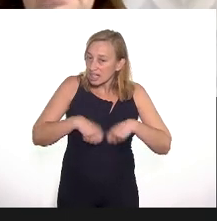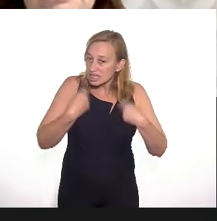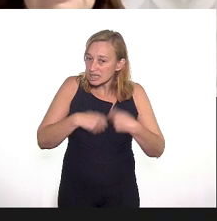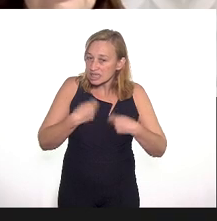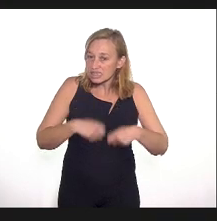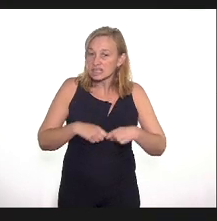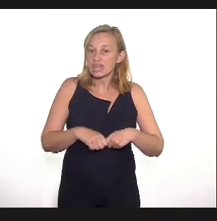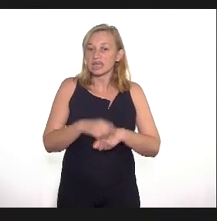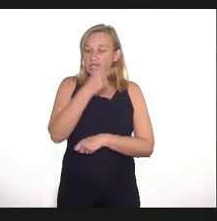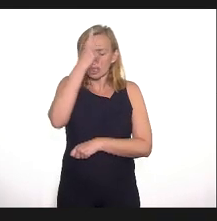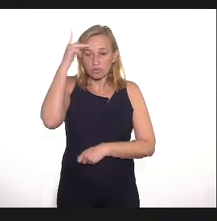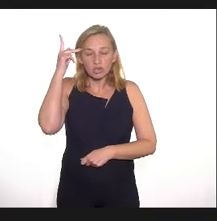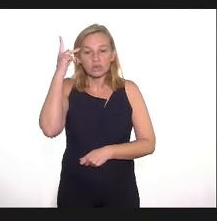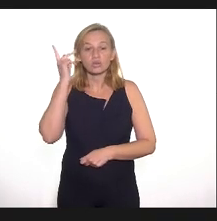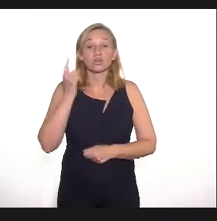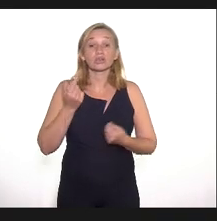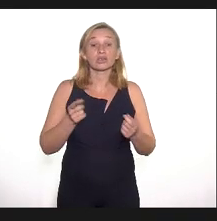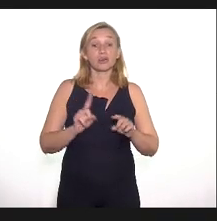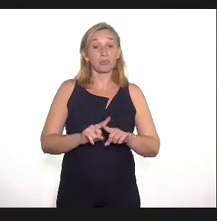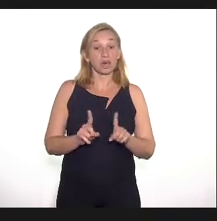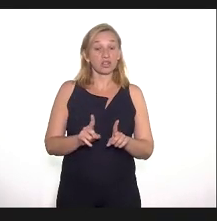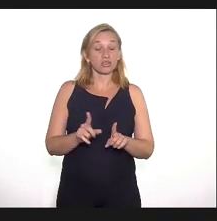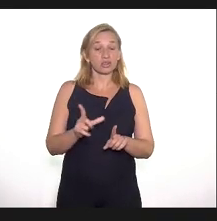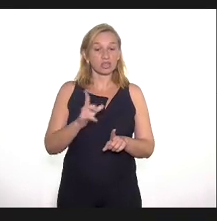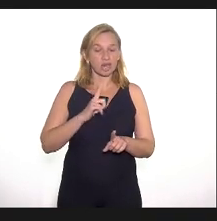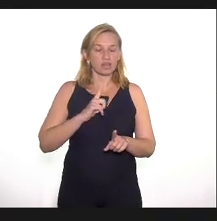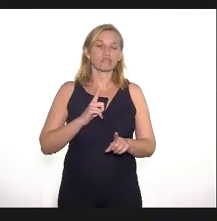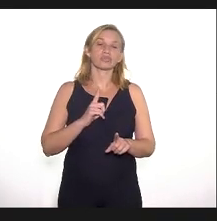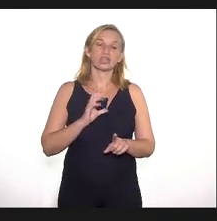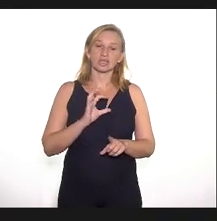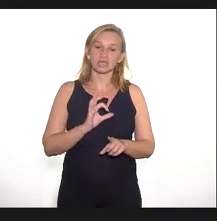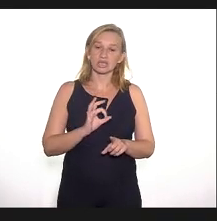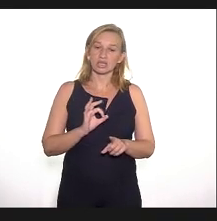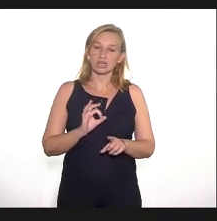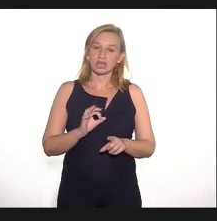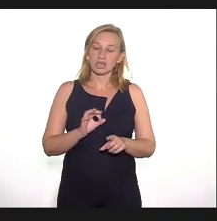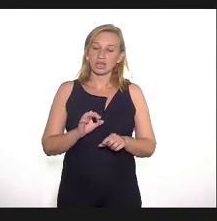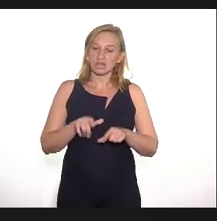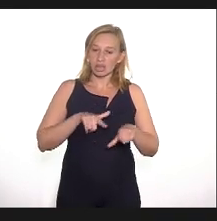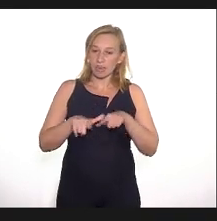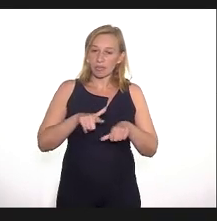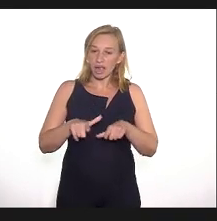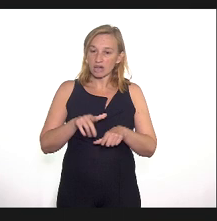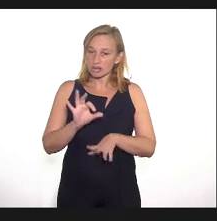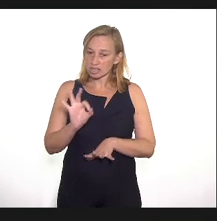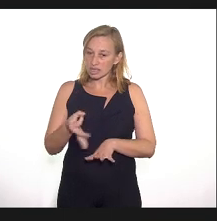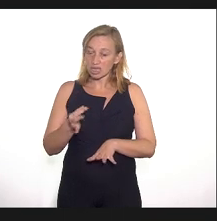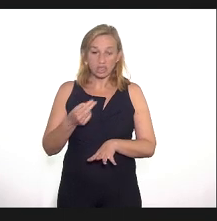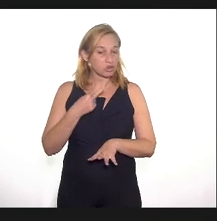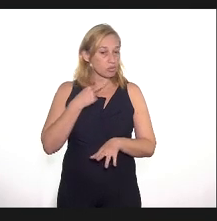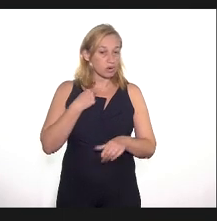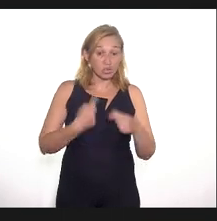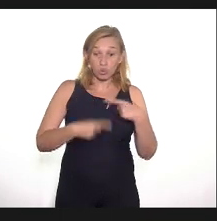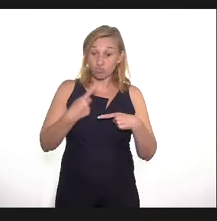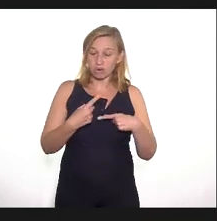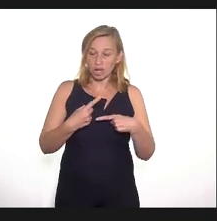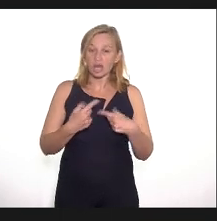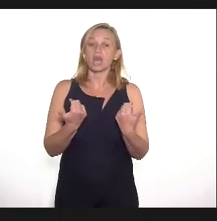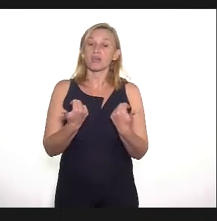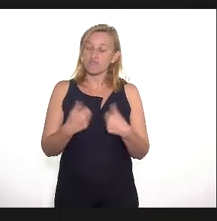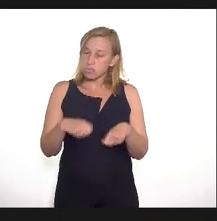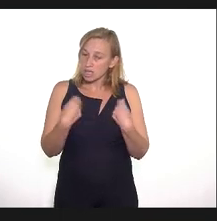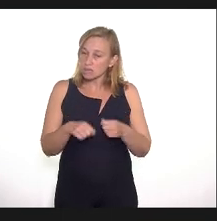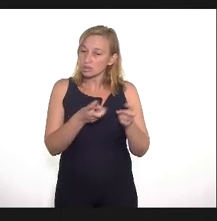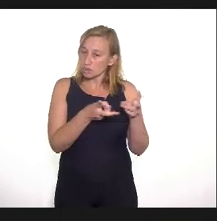das pessoas, mas existem procedimentos legais que não podem ser superados e precisam